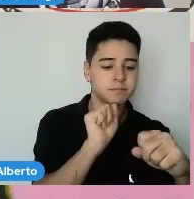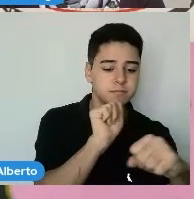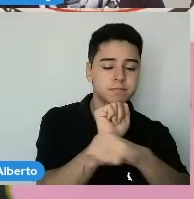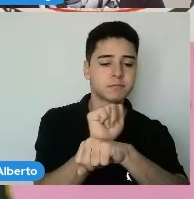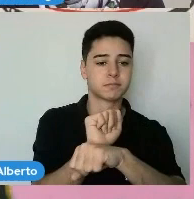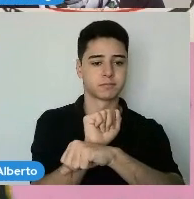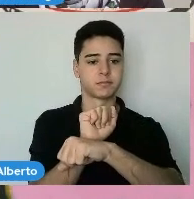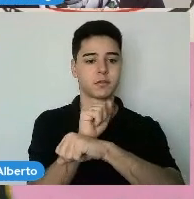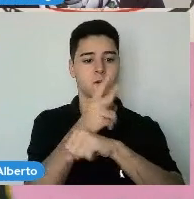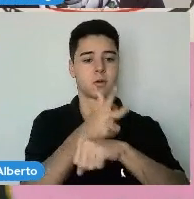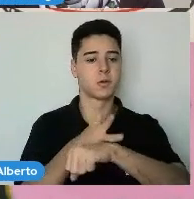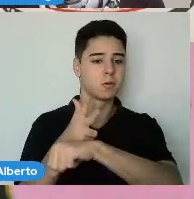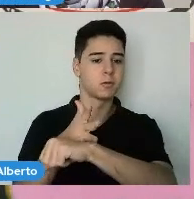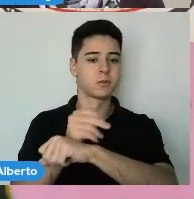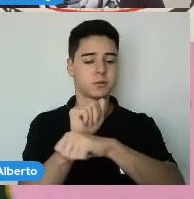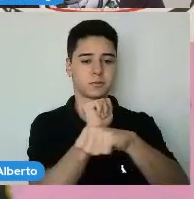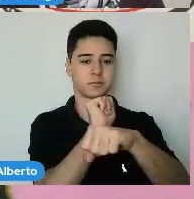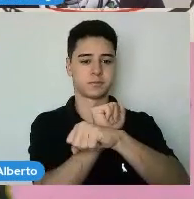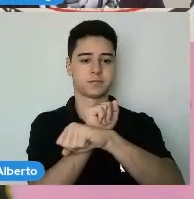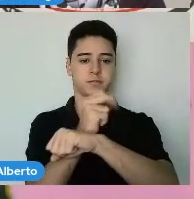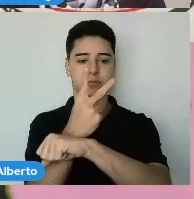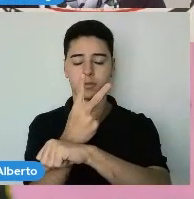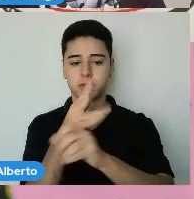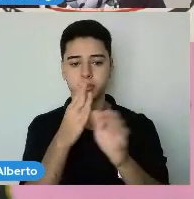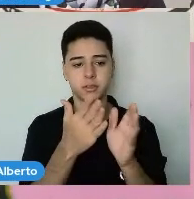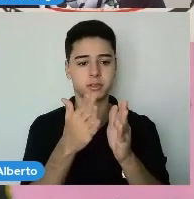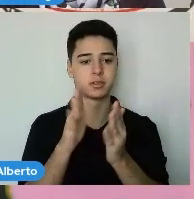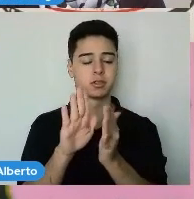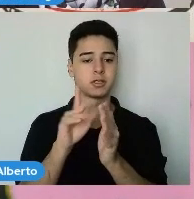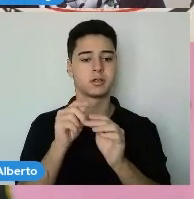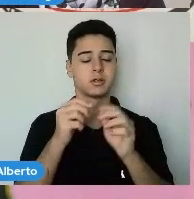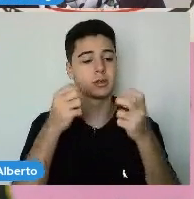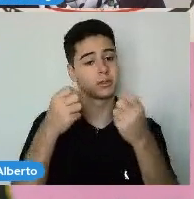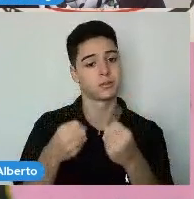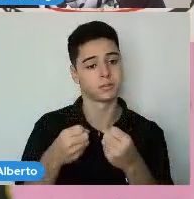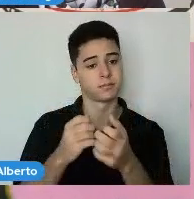né, nesses 2 slides, para